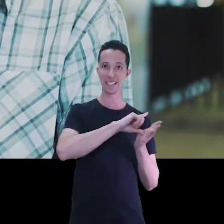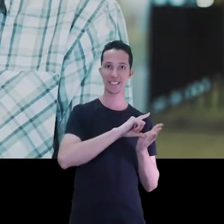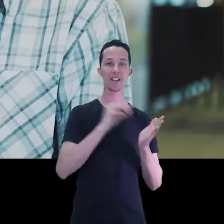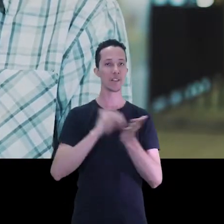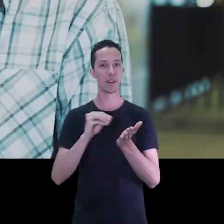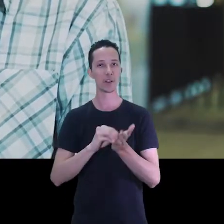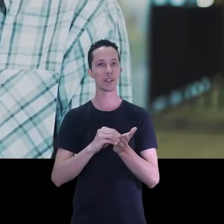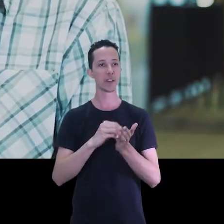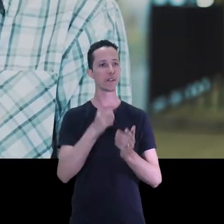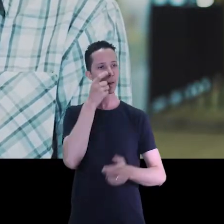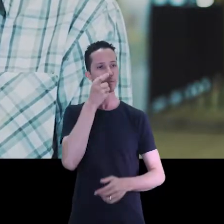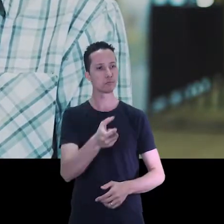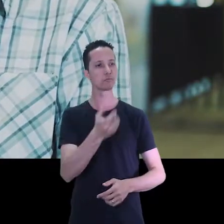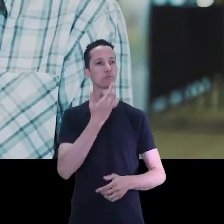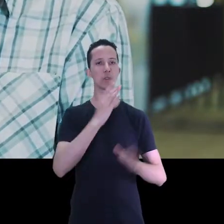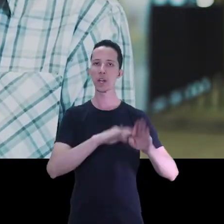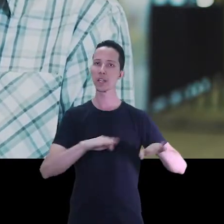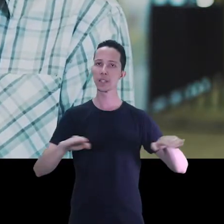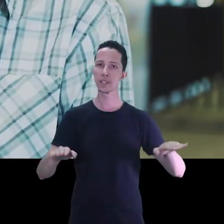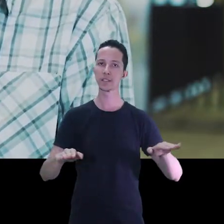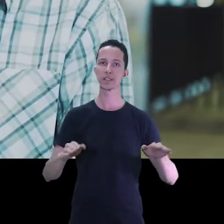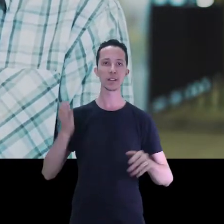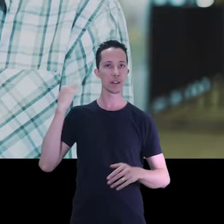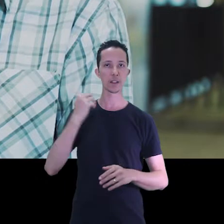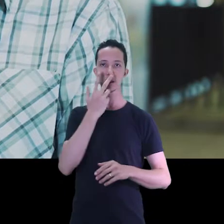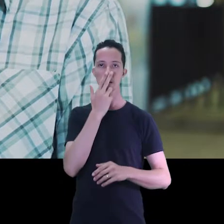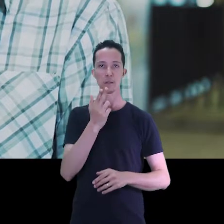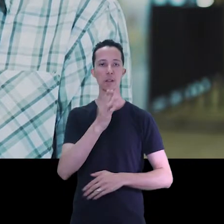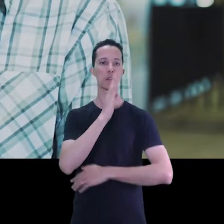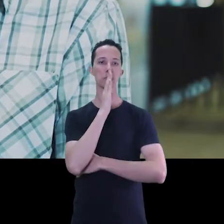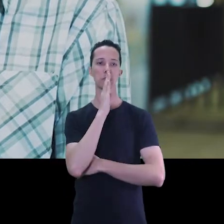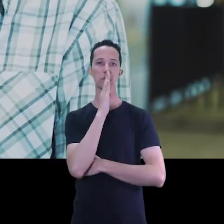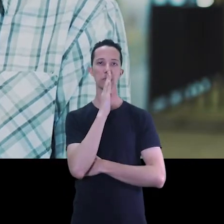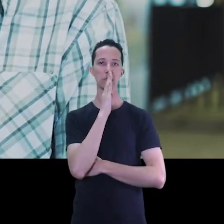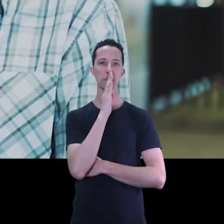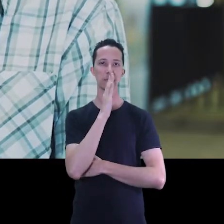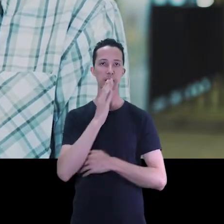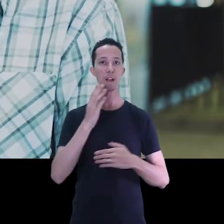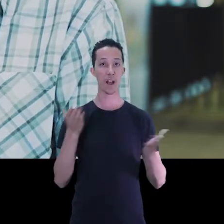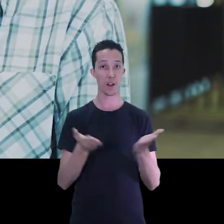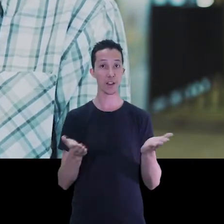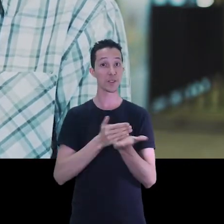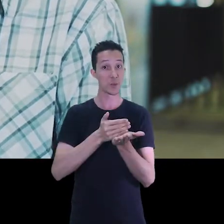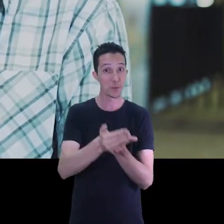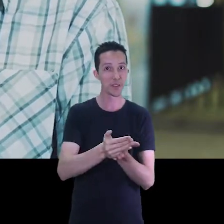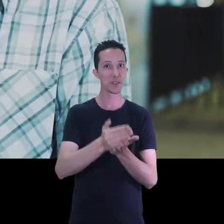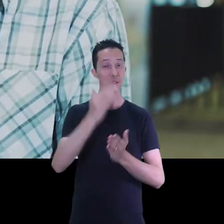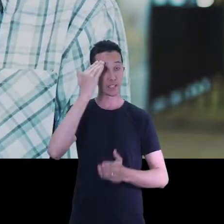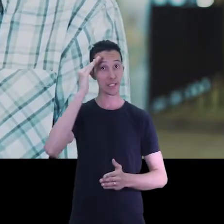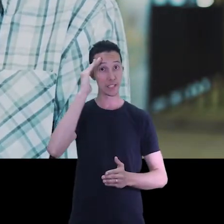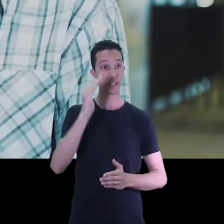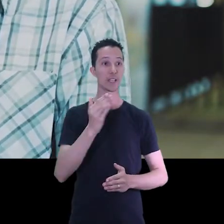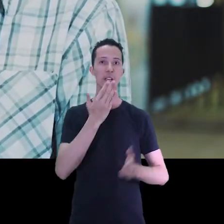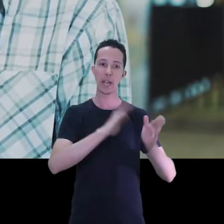a garotada. A gente estava um pouco surdo naquele momento. Quando o territorial vem e propicia esse espaço de audição, é que a